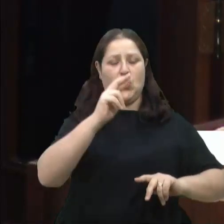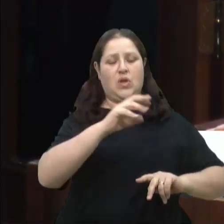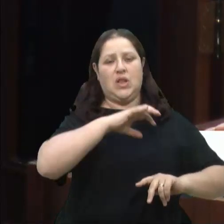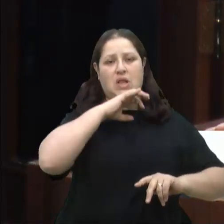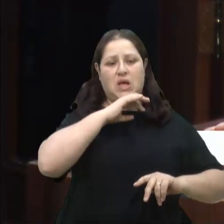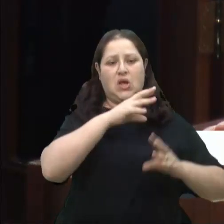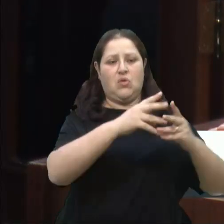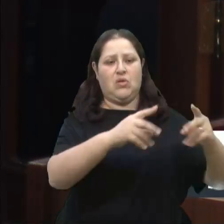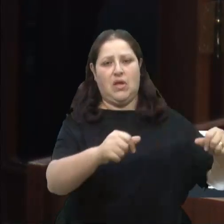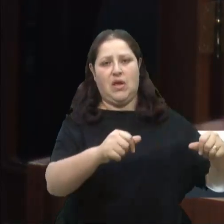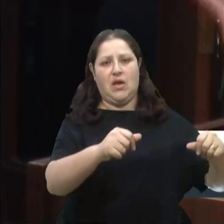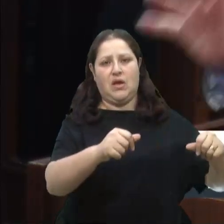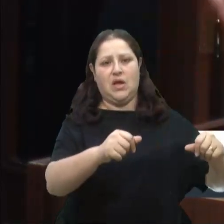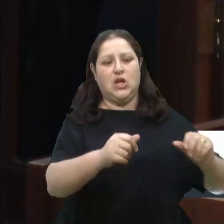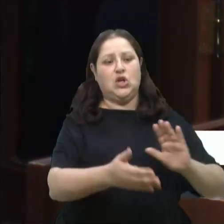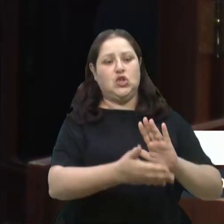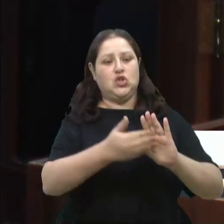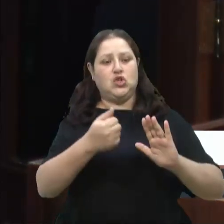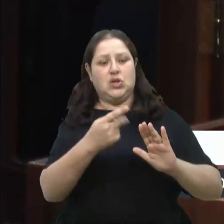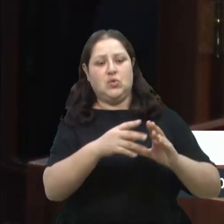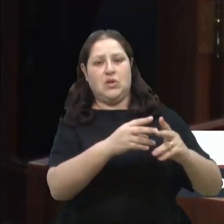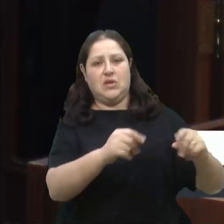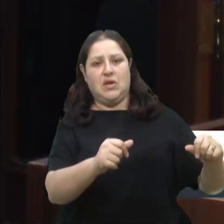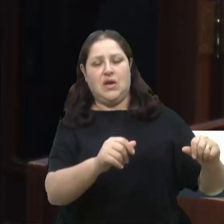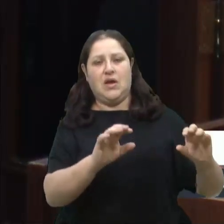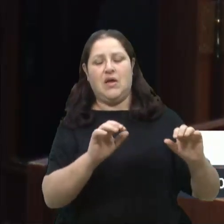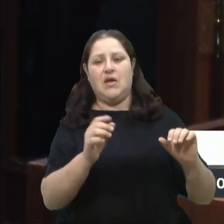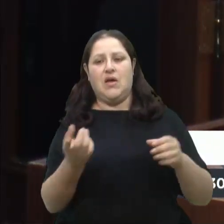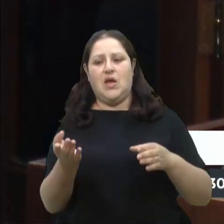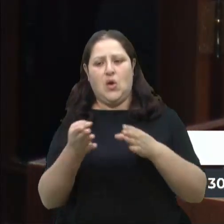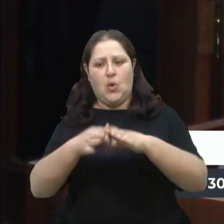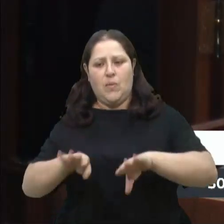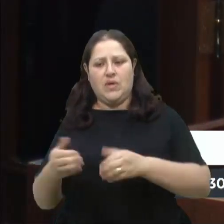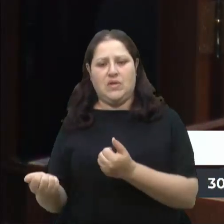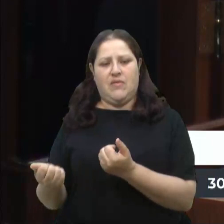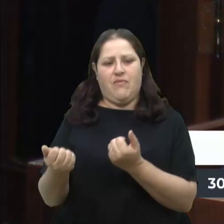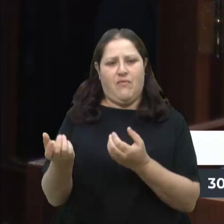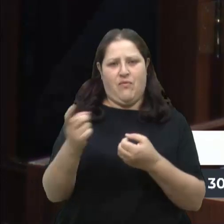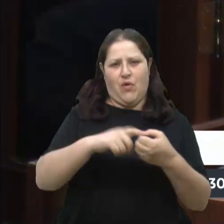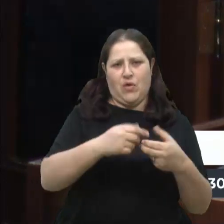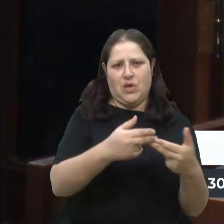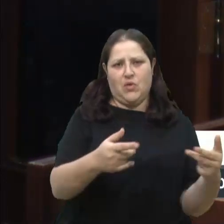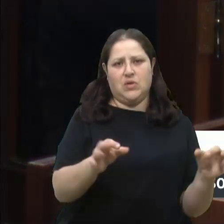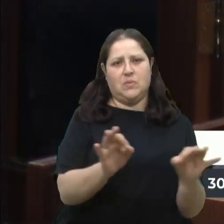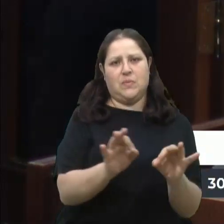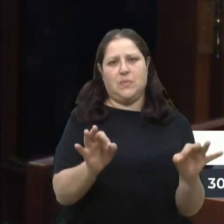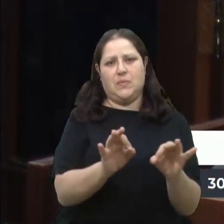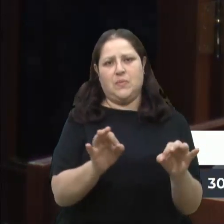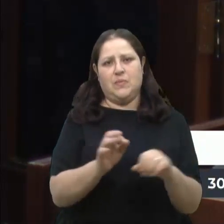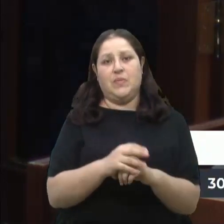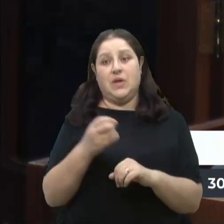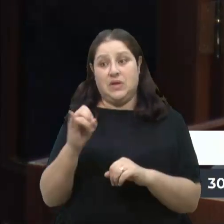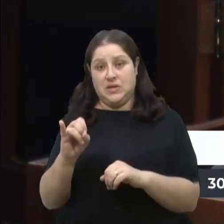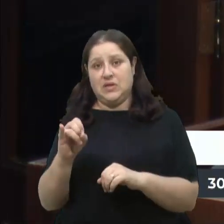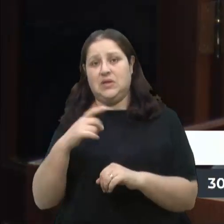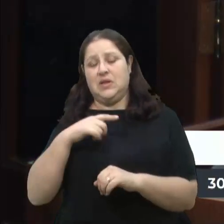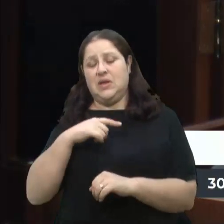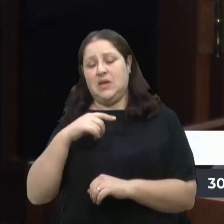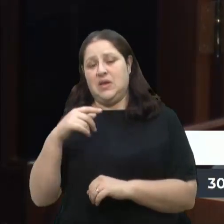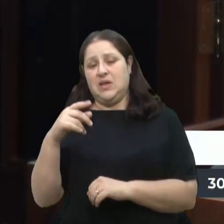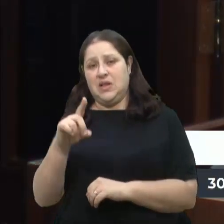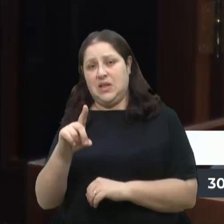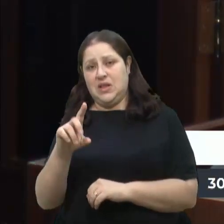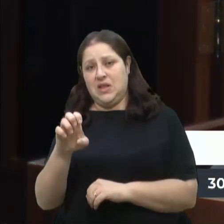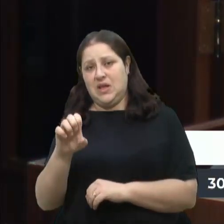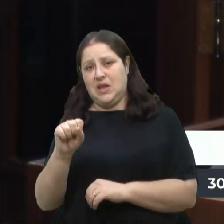nada. Simplesmente tira o que é teu. Então, assim, foram expropriados 70